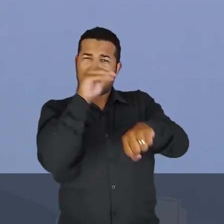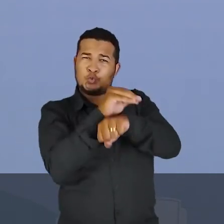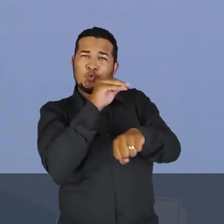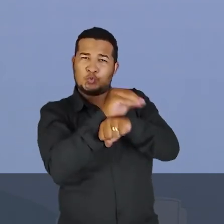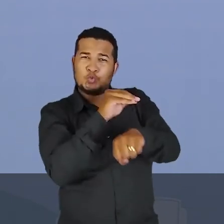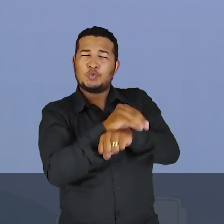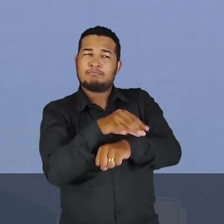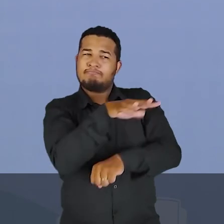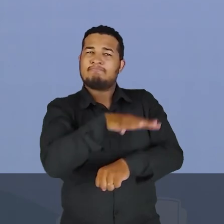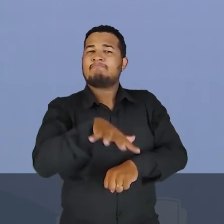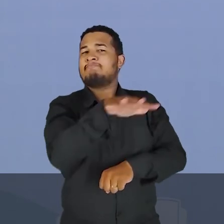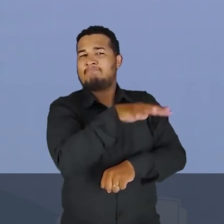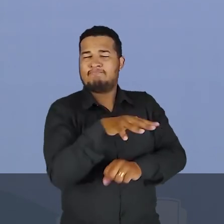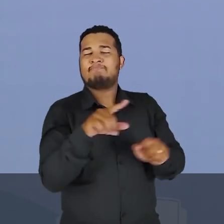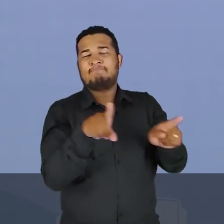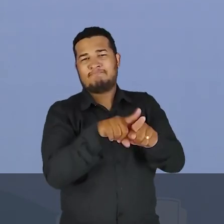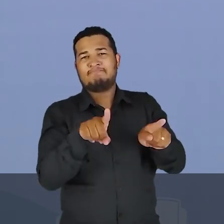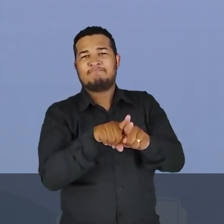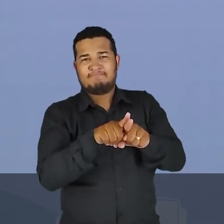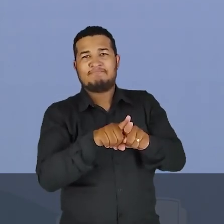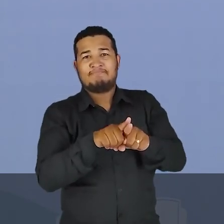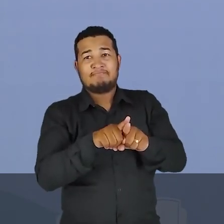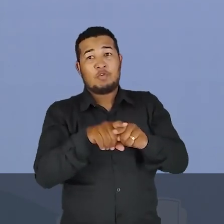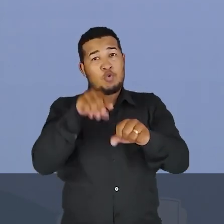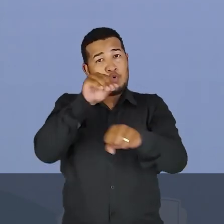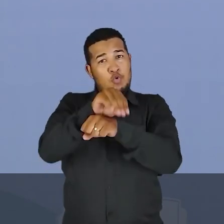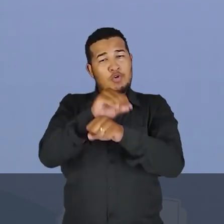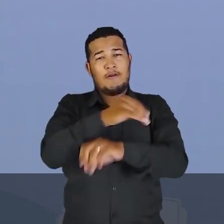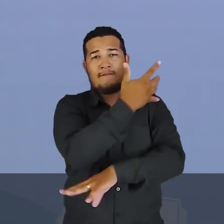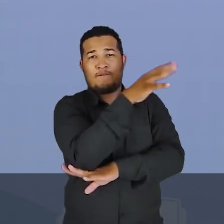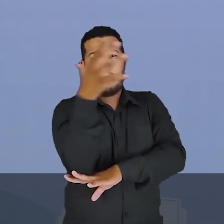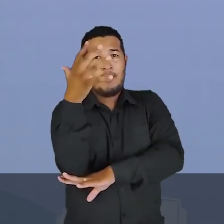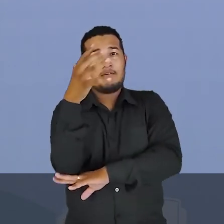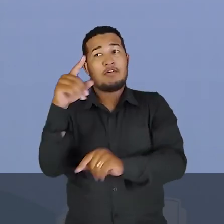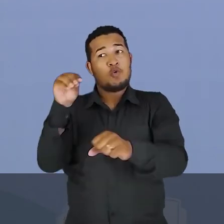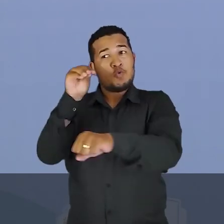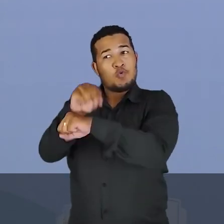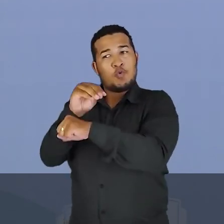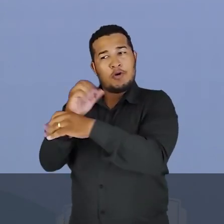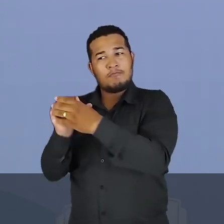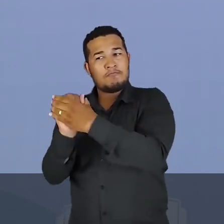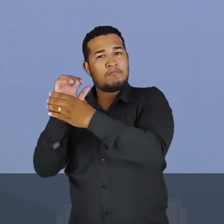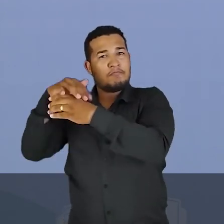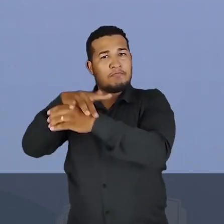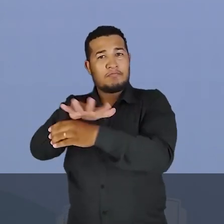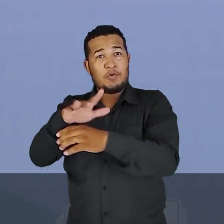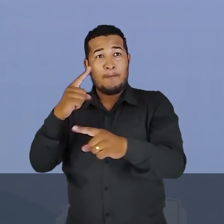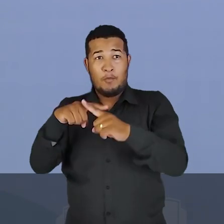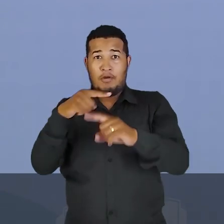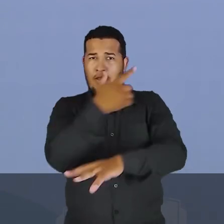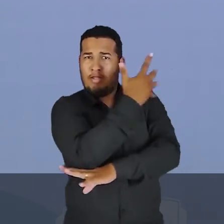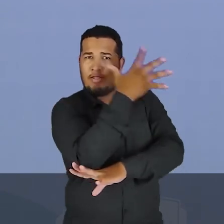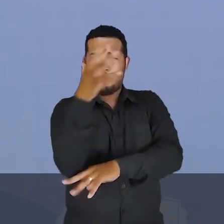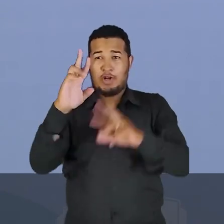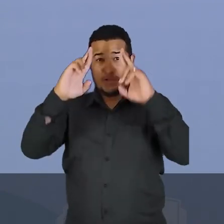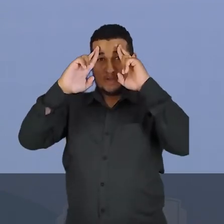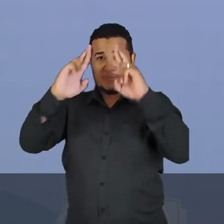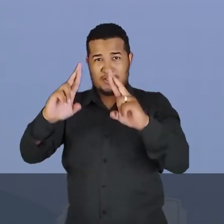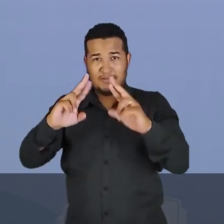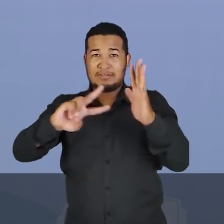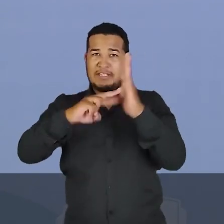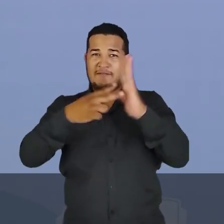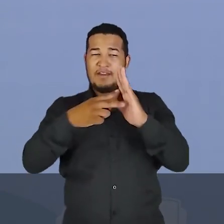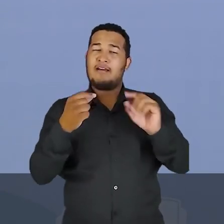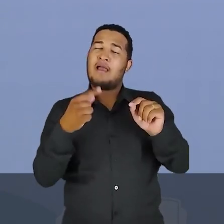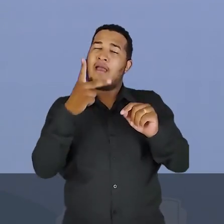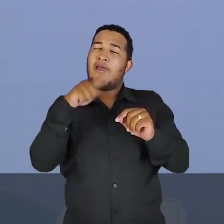o nosso ambiente, preservar nossas florestas e preservar nossas nascentes, certo? Porque respeitar a natureza é respeitar a